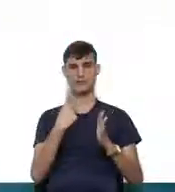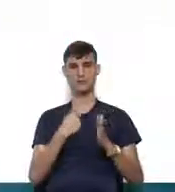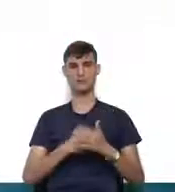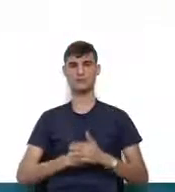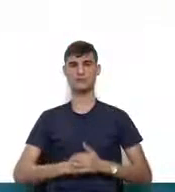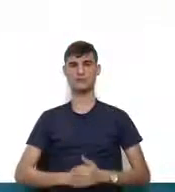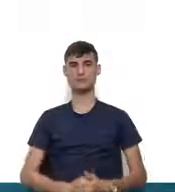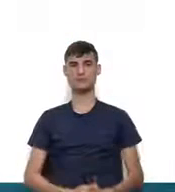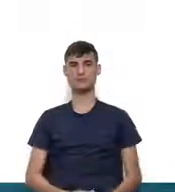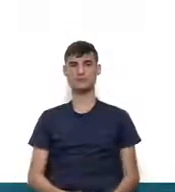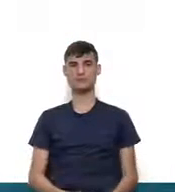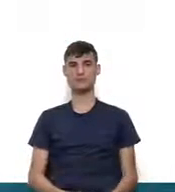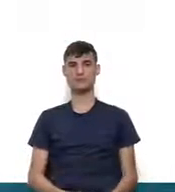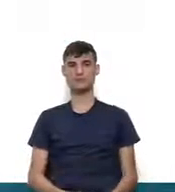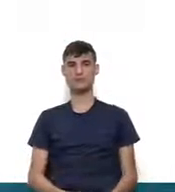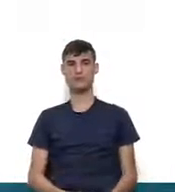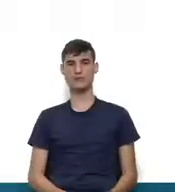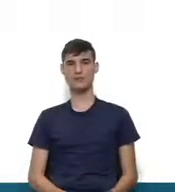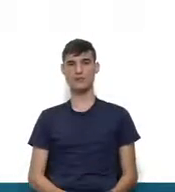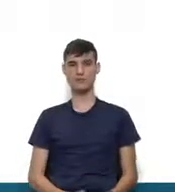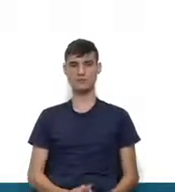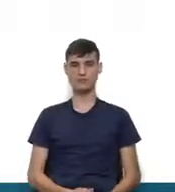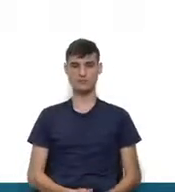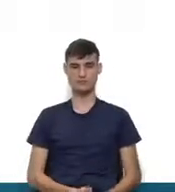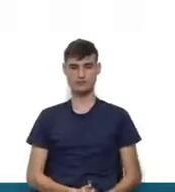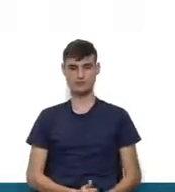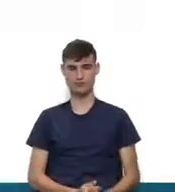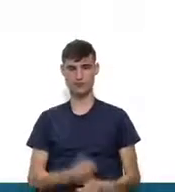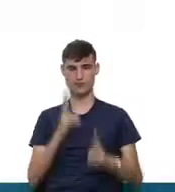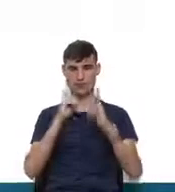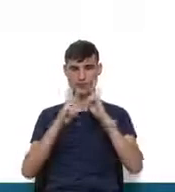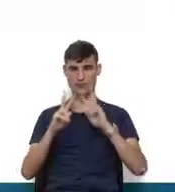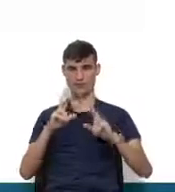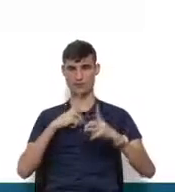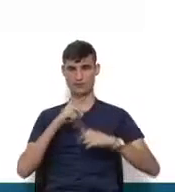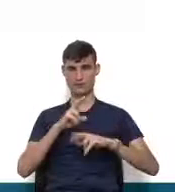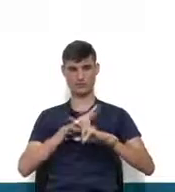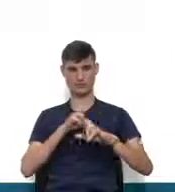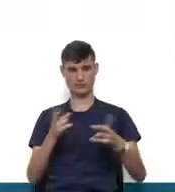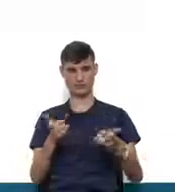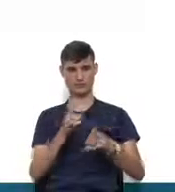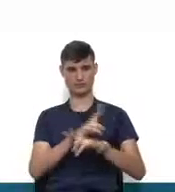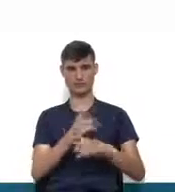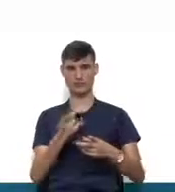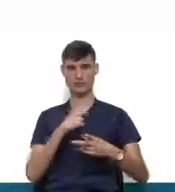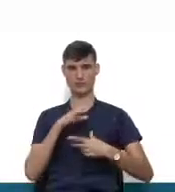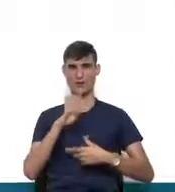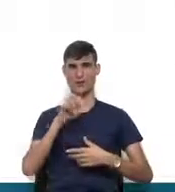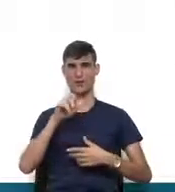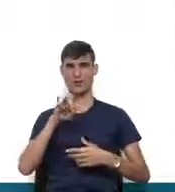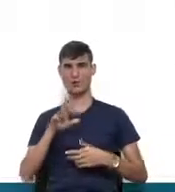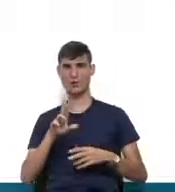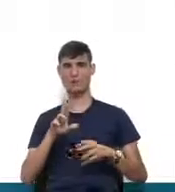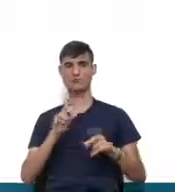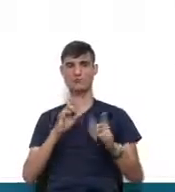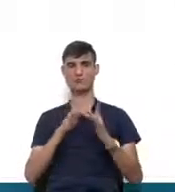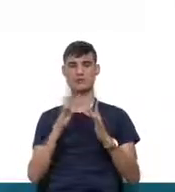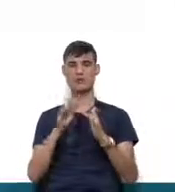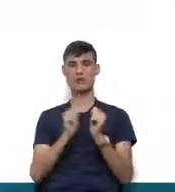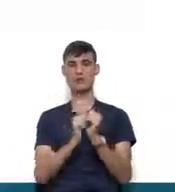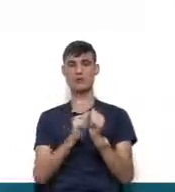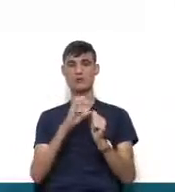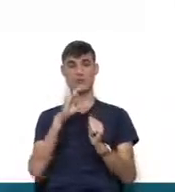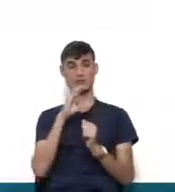situação. Então, para a visualização aí, né, da convergência de polinômios de Taylor em relação à